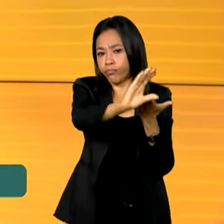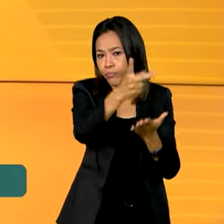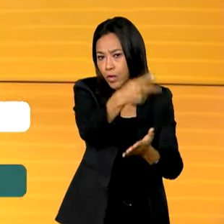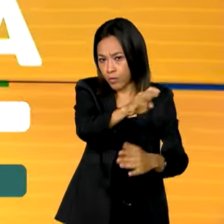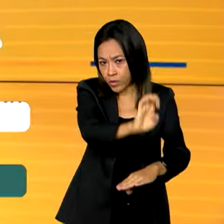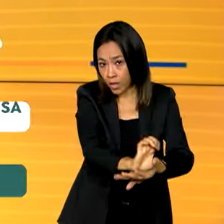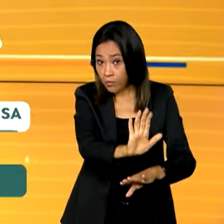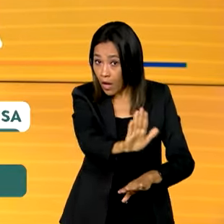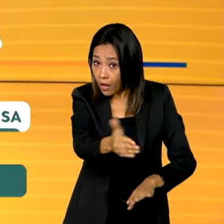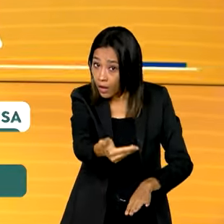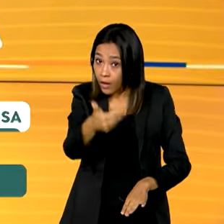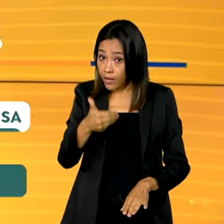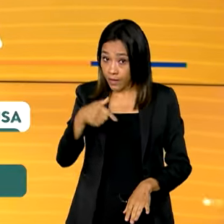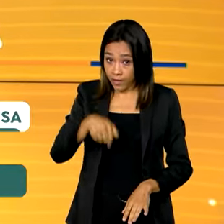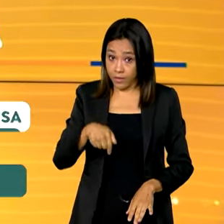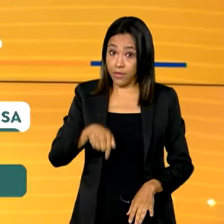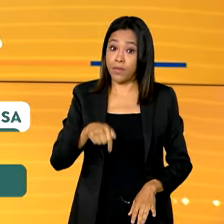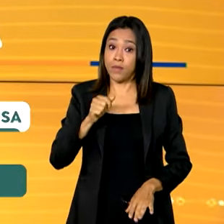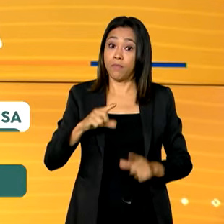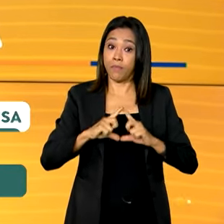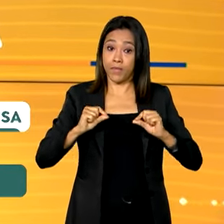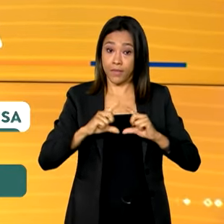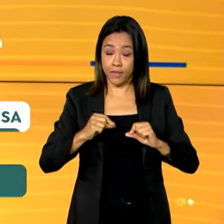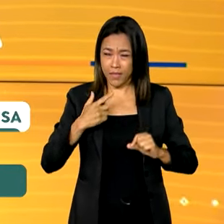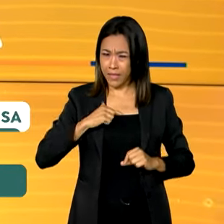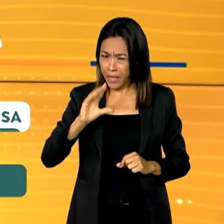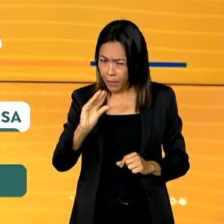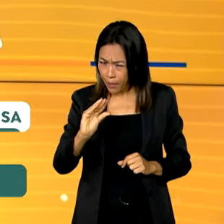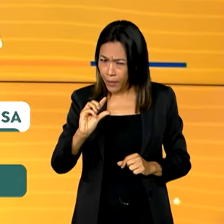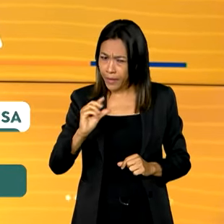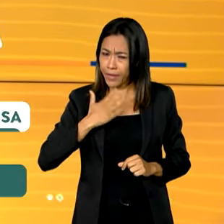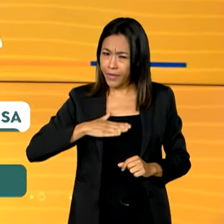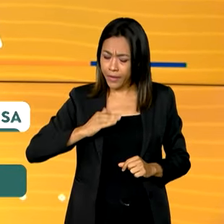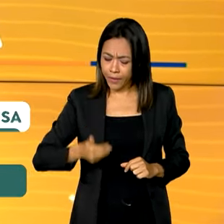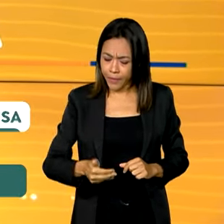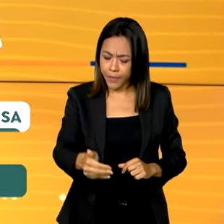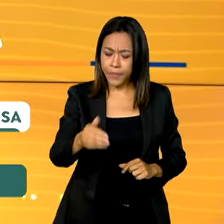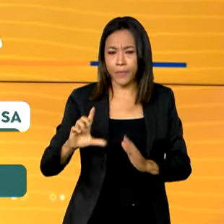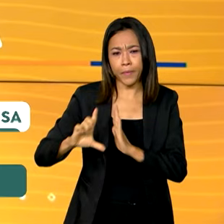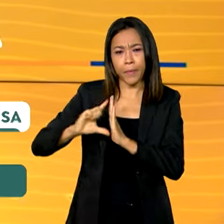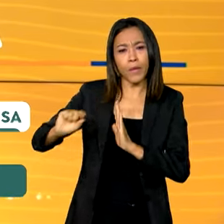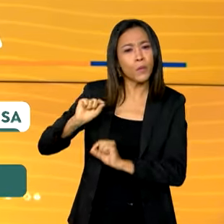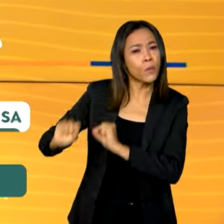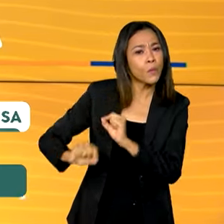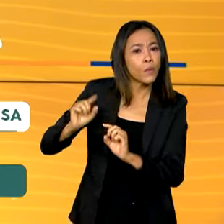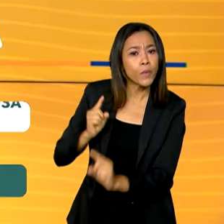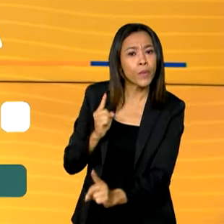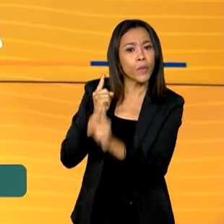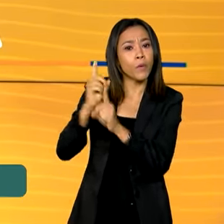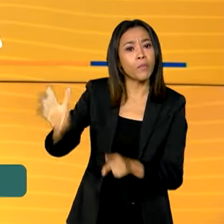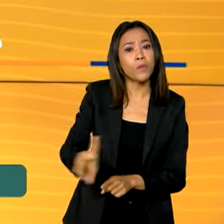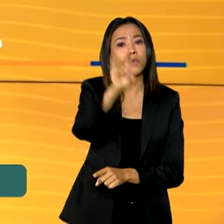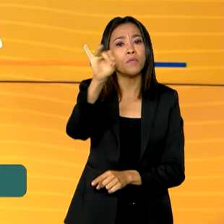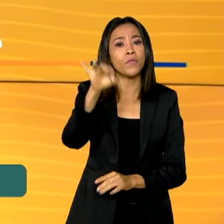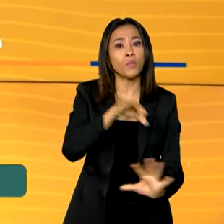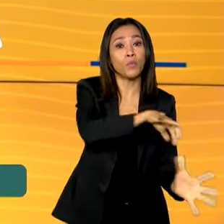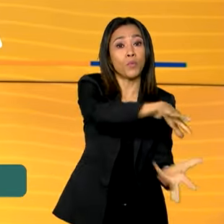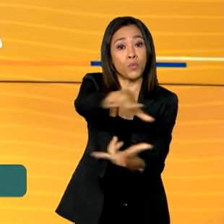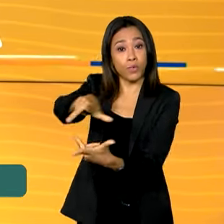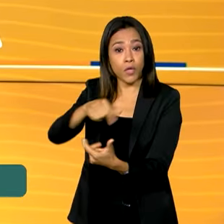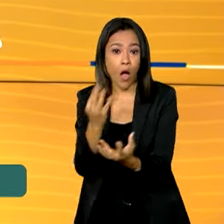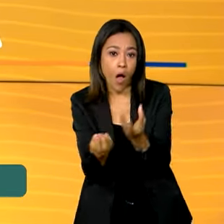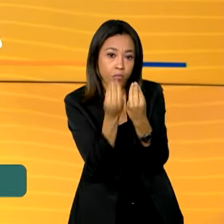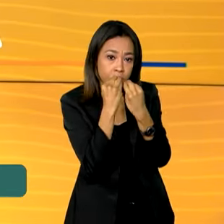Mas antes, aqui em Brasília, ele participa daqui a pouquinho no Palácio do Planalto de um evento pelo Dia Mundial da